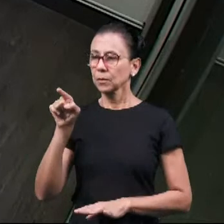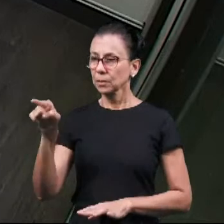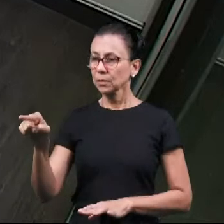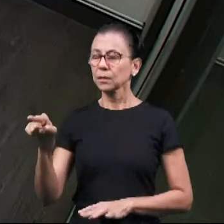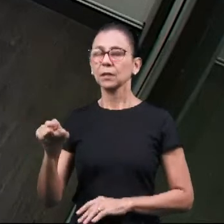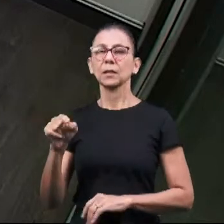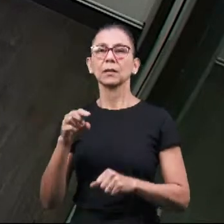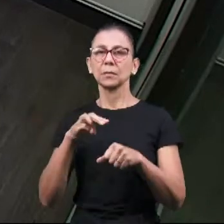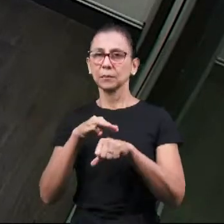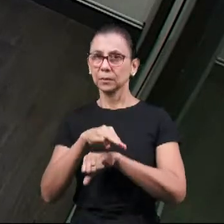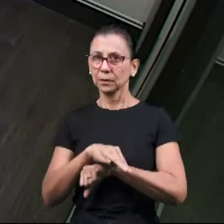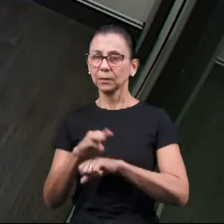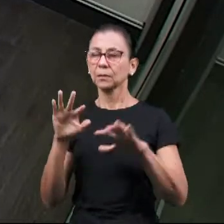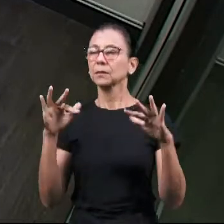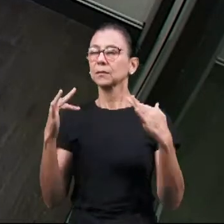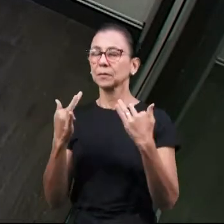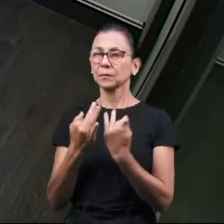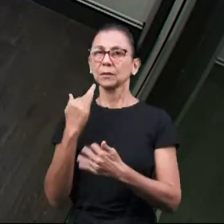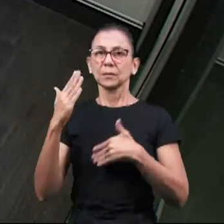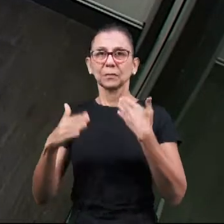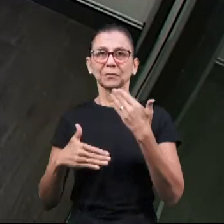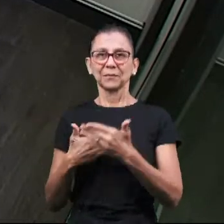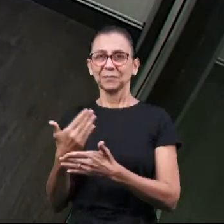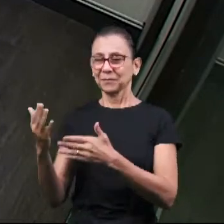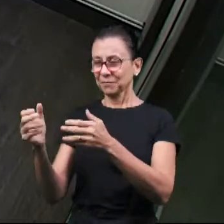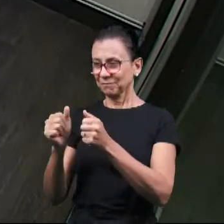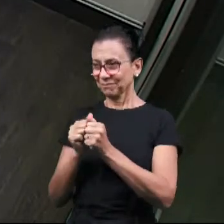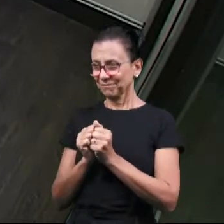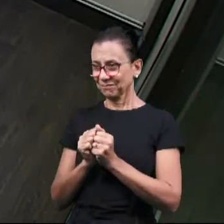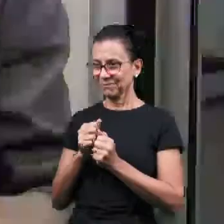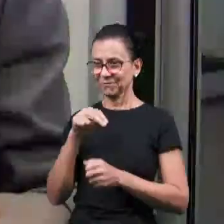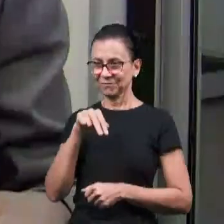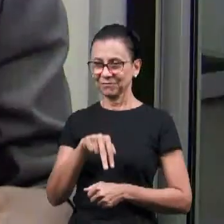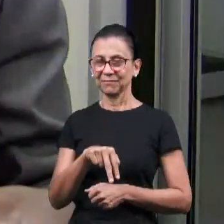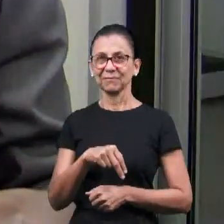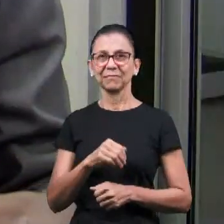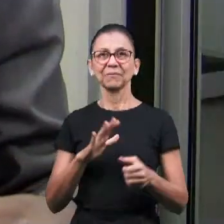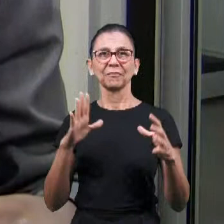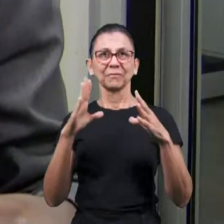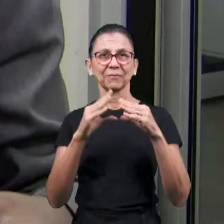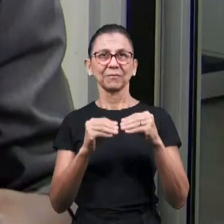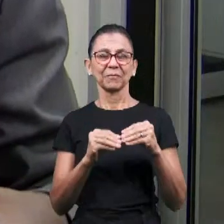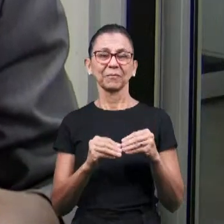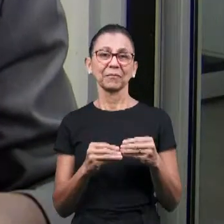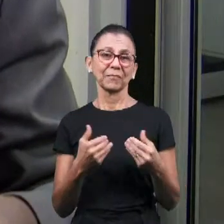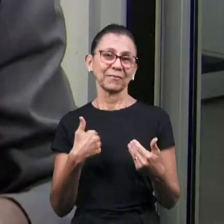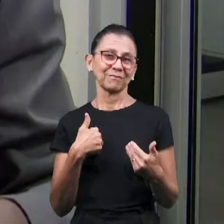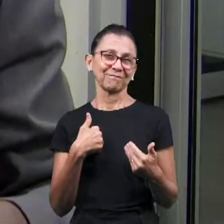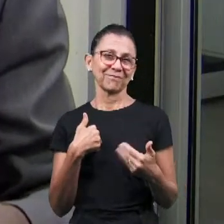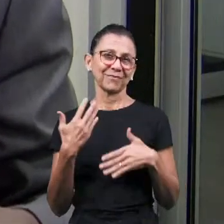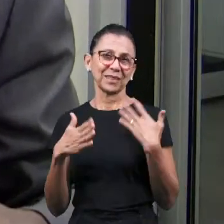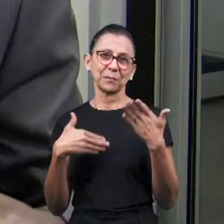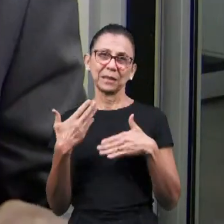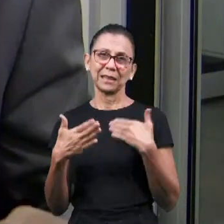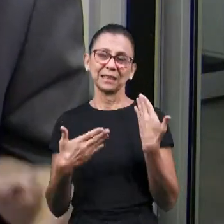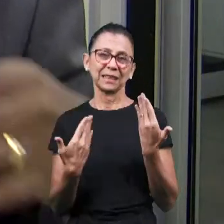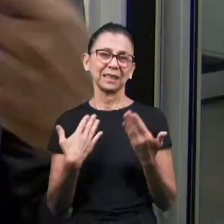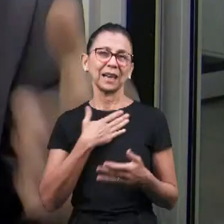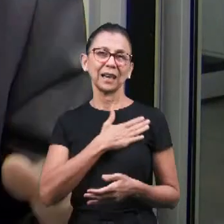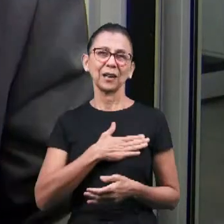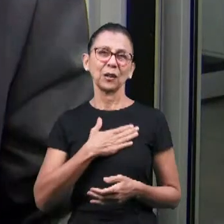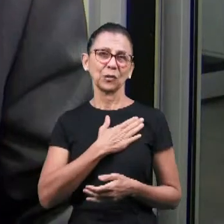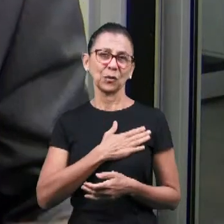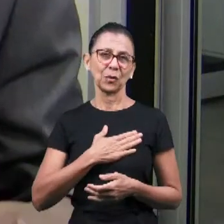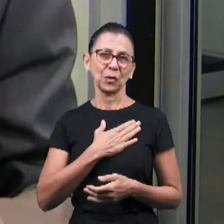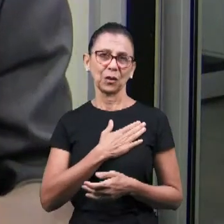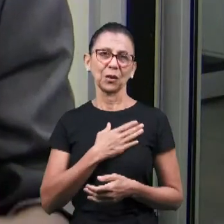é uma alegria tê-lo conosco aqui nessa noite, pastor. Amém. É para mim também uma alegria, que eu gosto muito de estar aqui com os irmãos, de viver